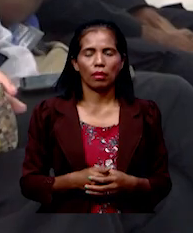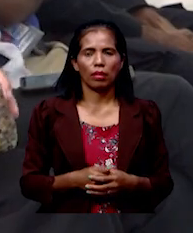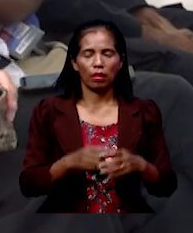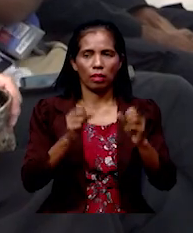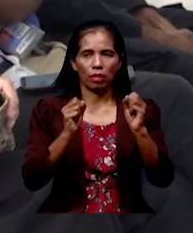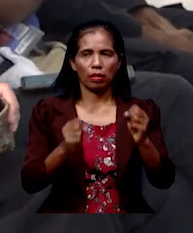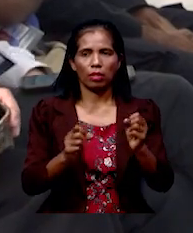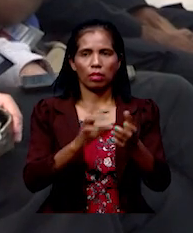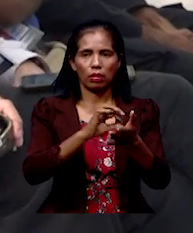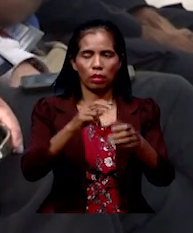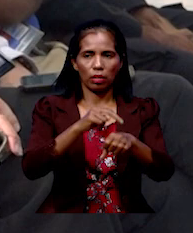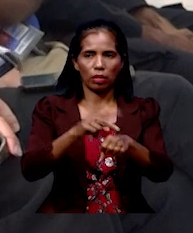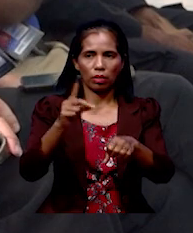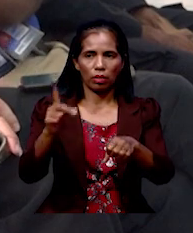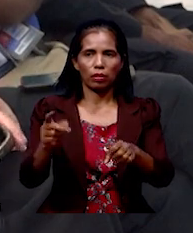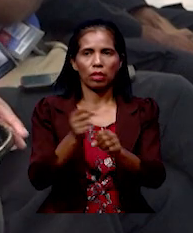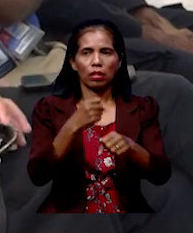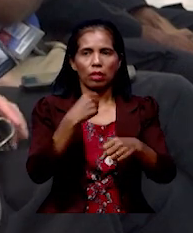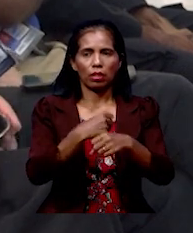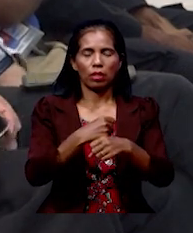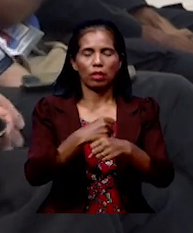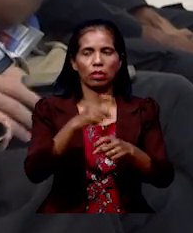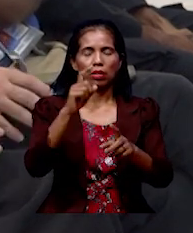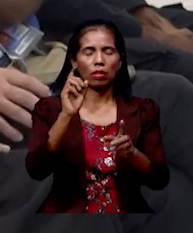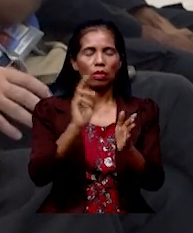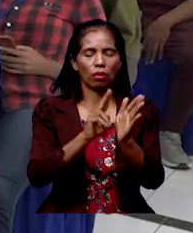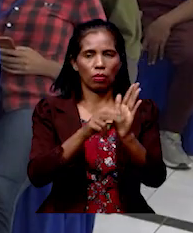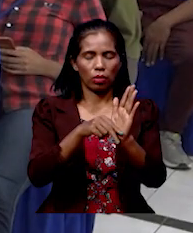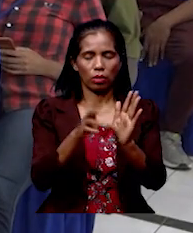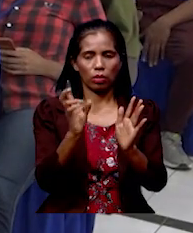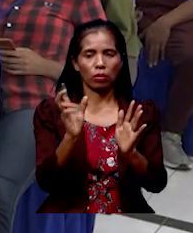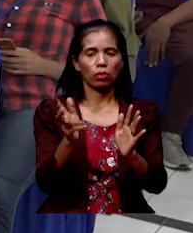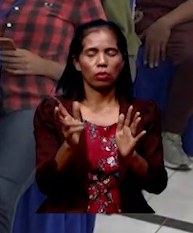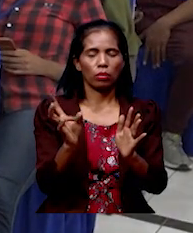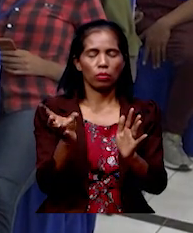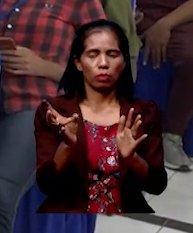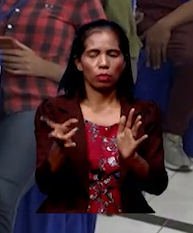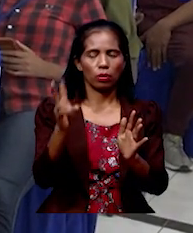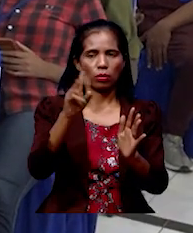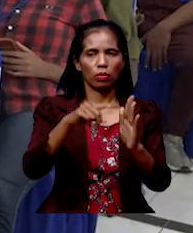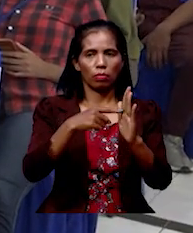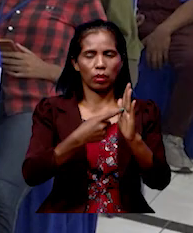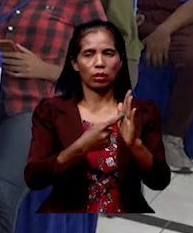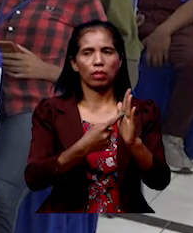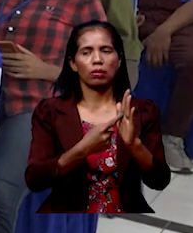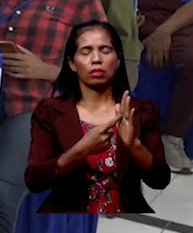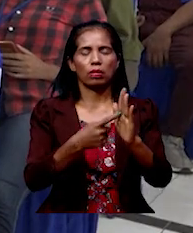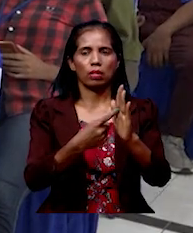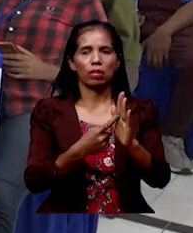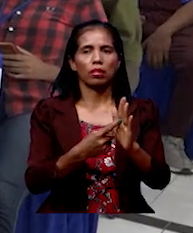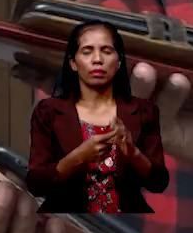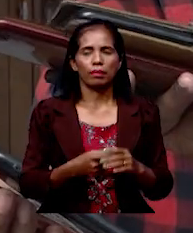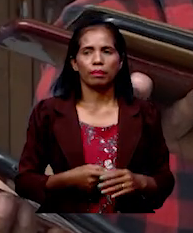ca apuramento nacional ne se halau durante horas si tun resing rua hahu husi horas abertura. Tala abertura